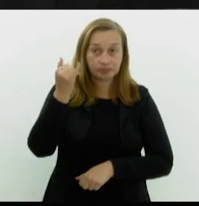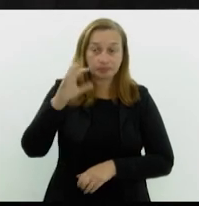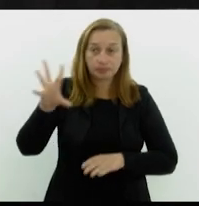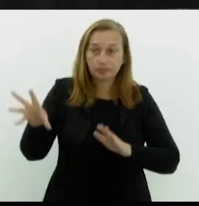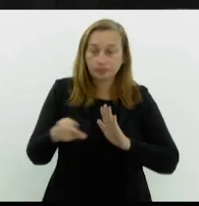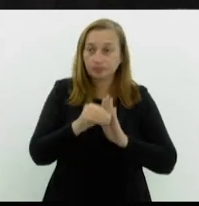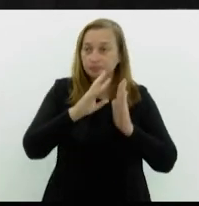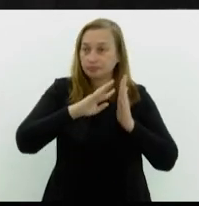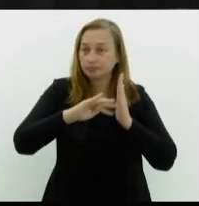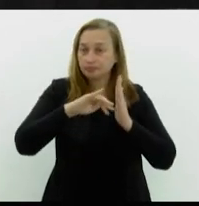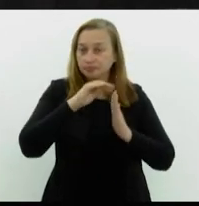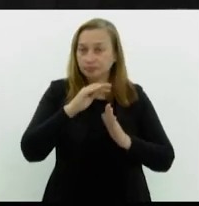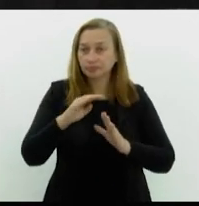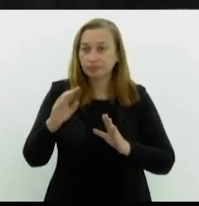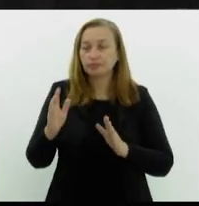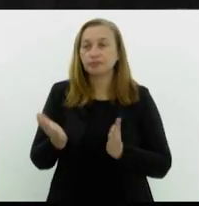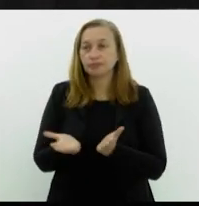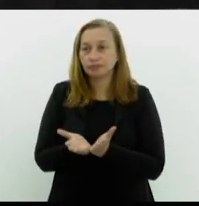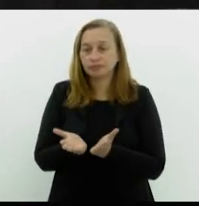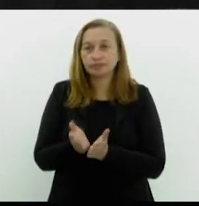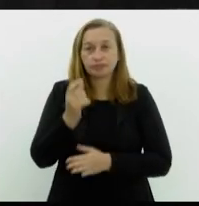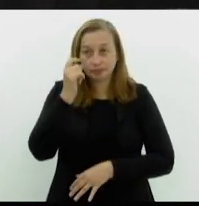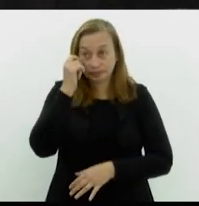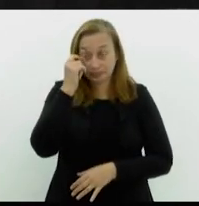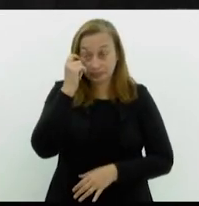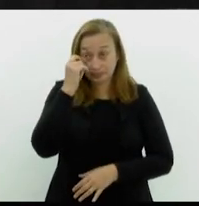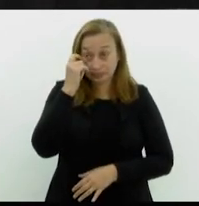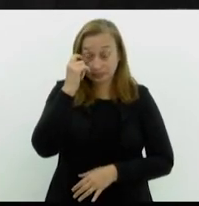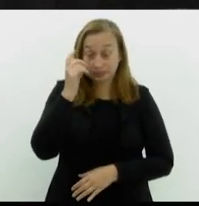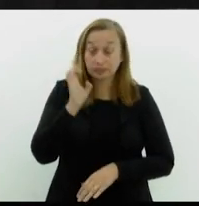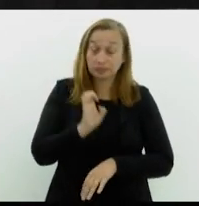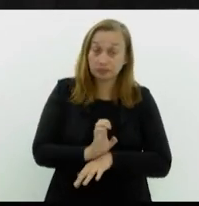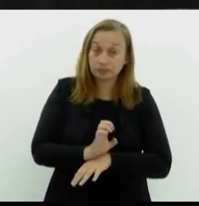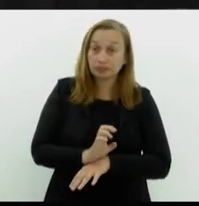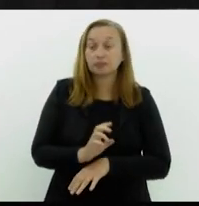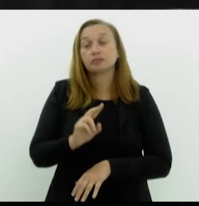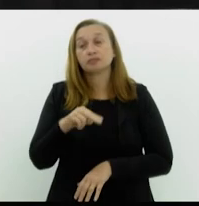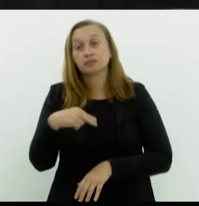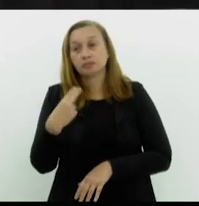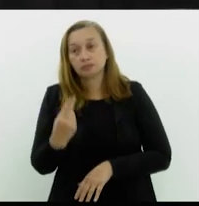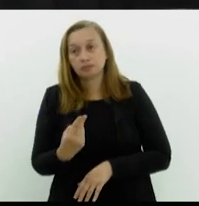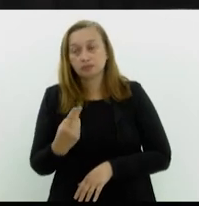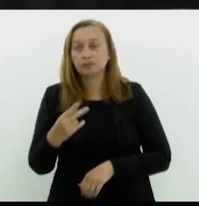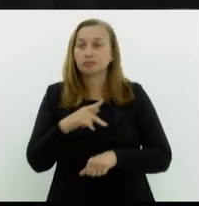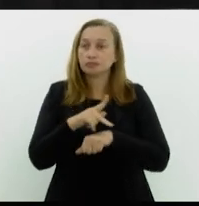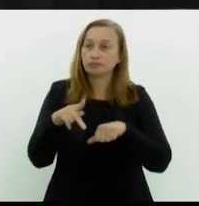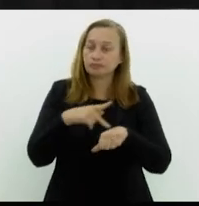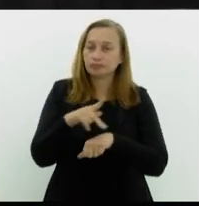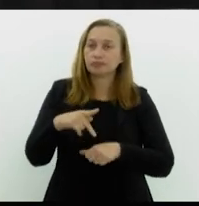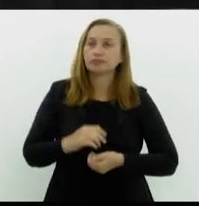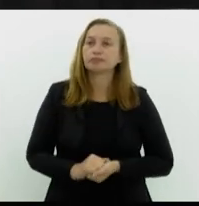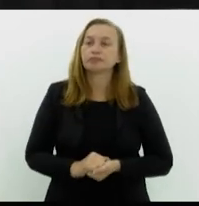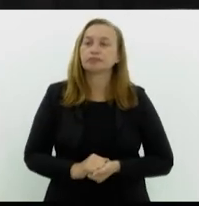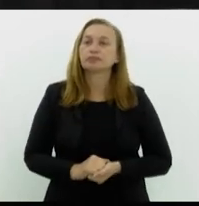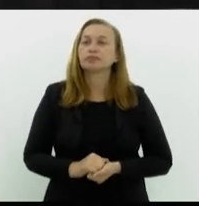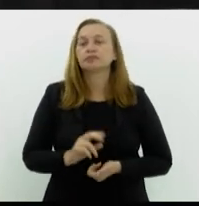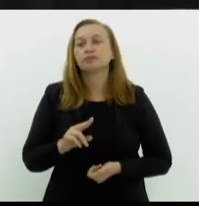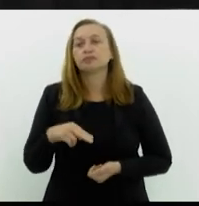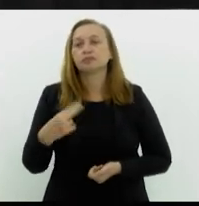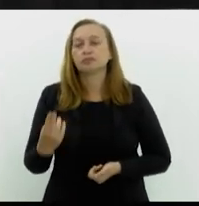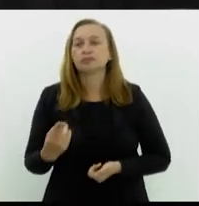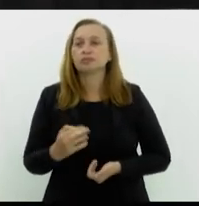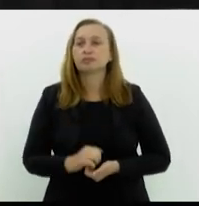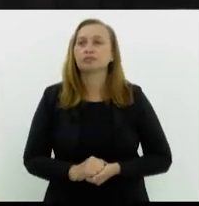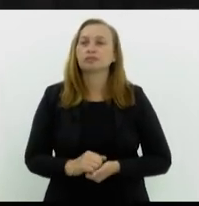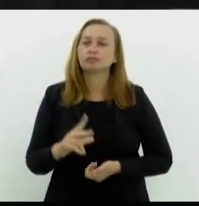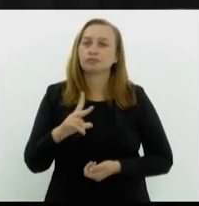religioso cristão, né? Quer seja do nosso Estado, quer seja do nosso país, quer seja da